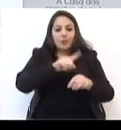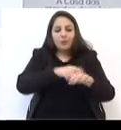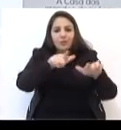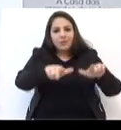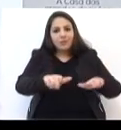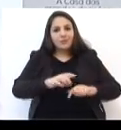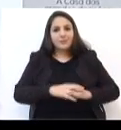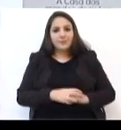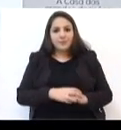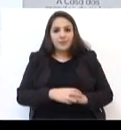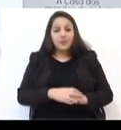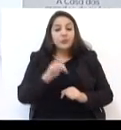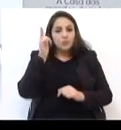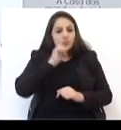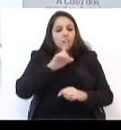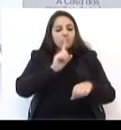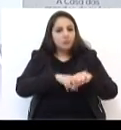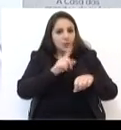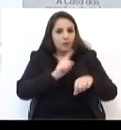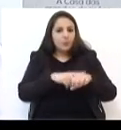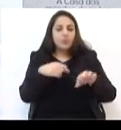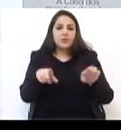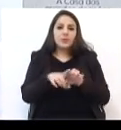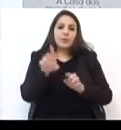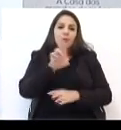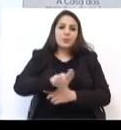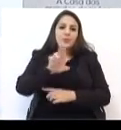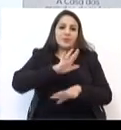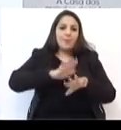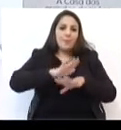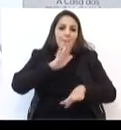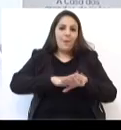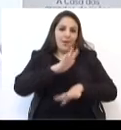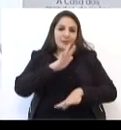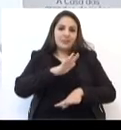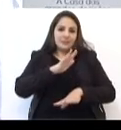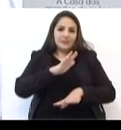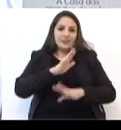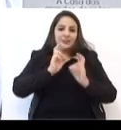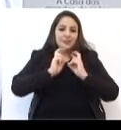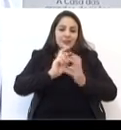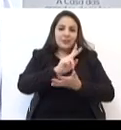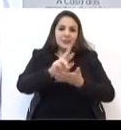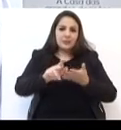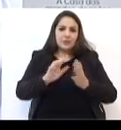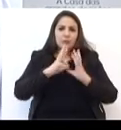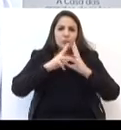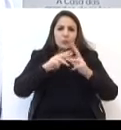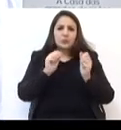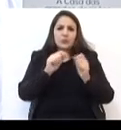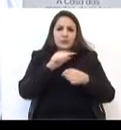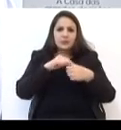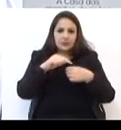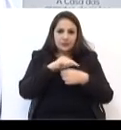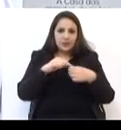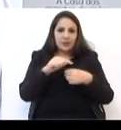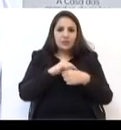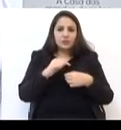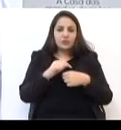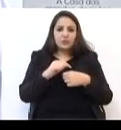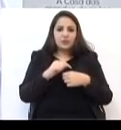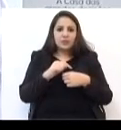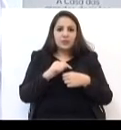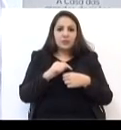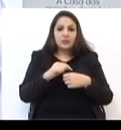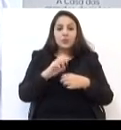Ele vai ganhar tempo com isso e vai usufruir mais do transporte coletivo. Todas as cidades de porte médio do